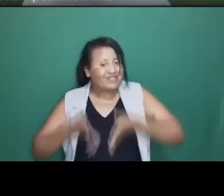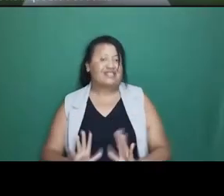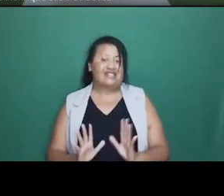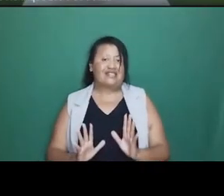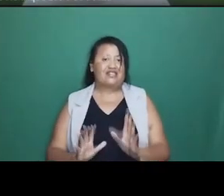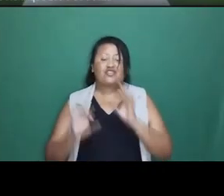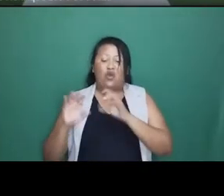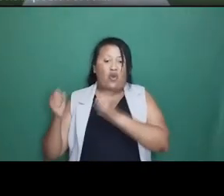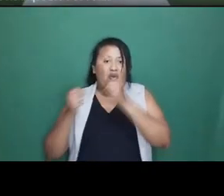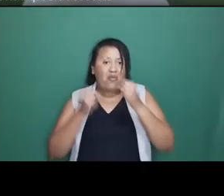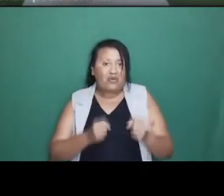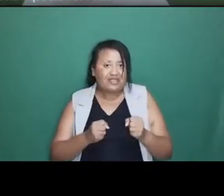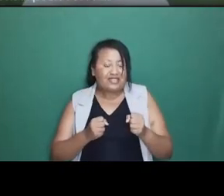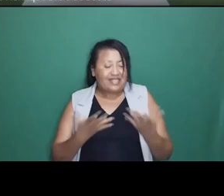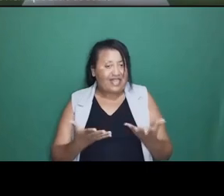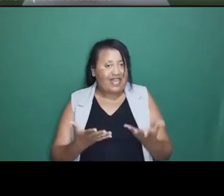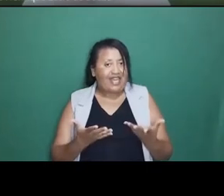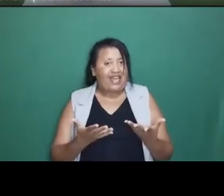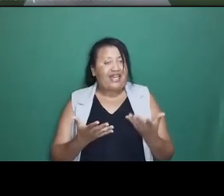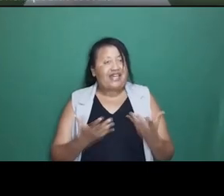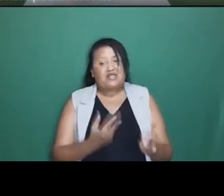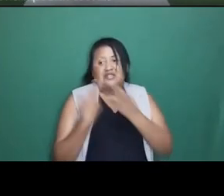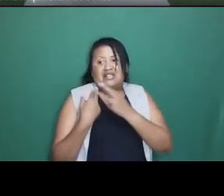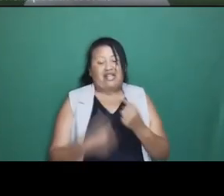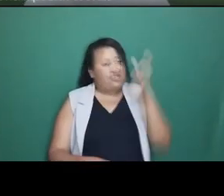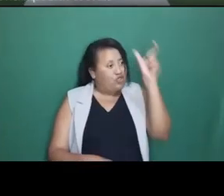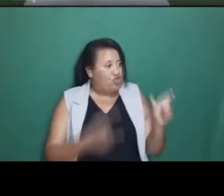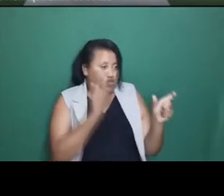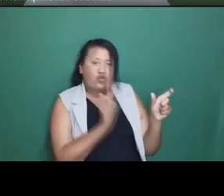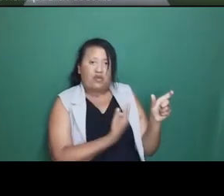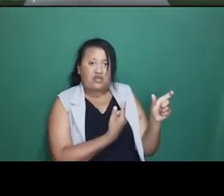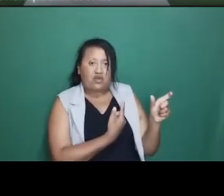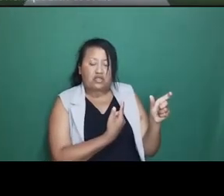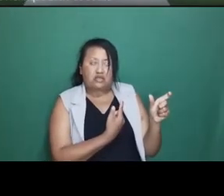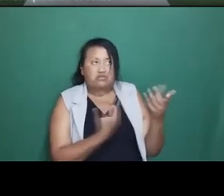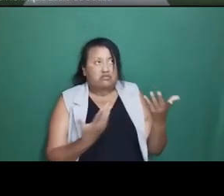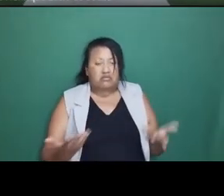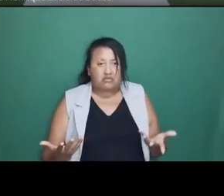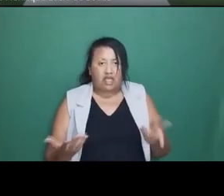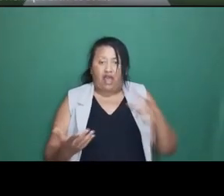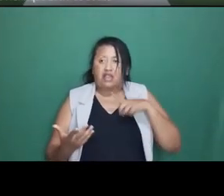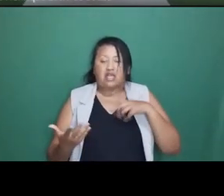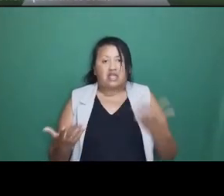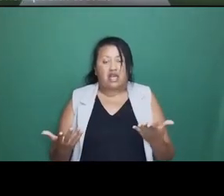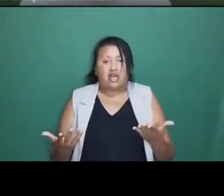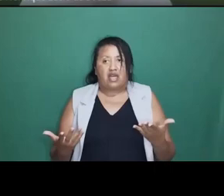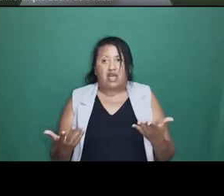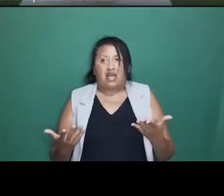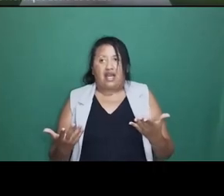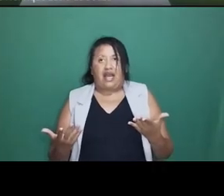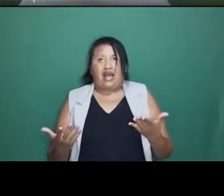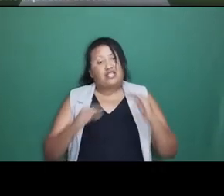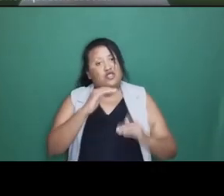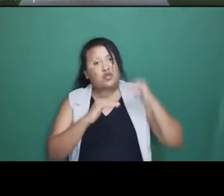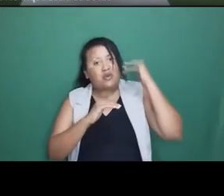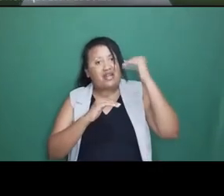e absoluto concentrado na mão de uma pessoa só é que teríamos a superação